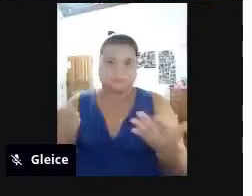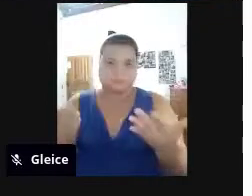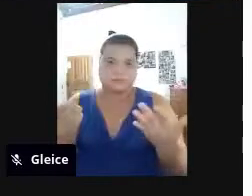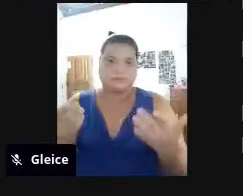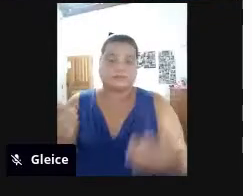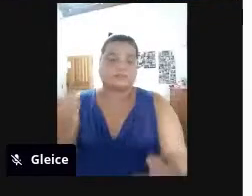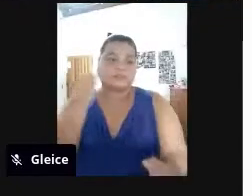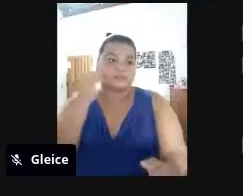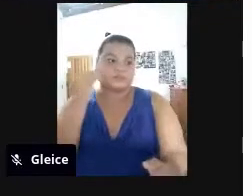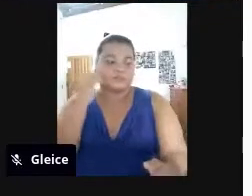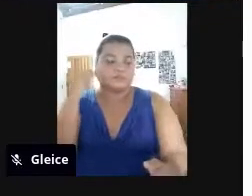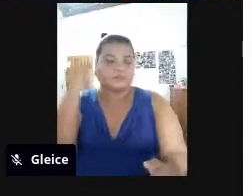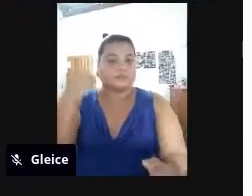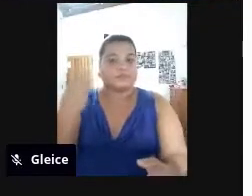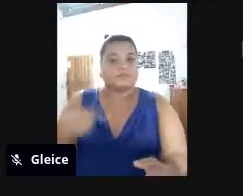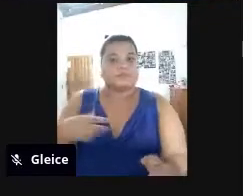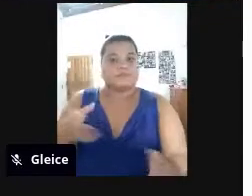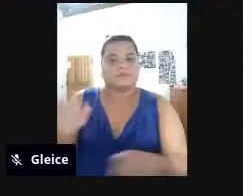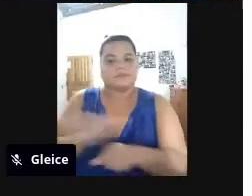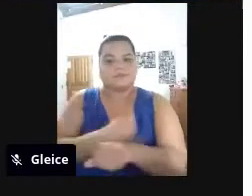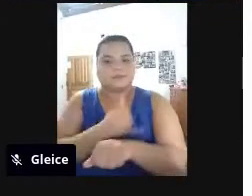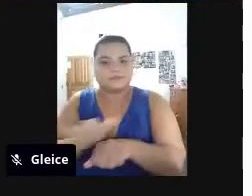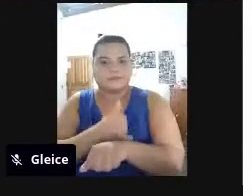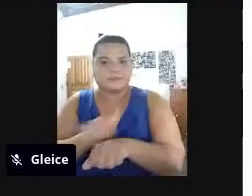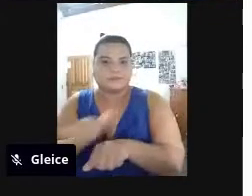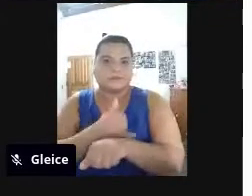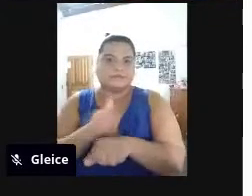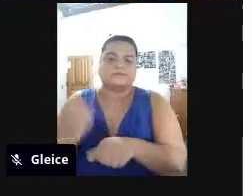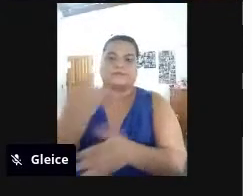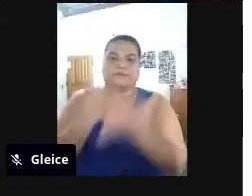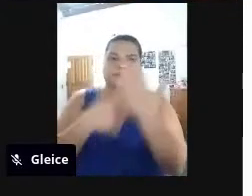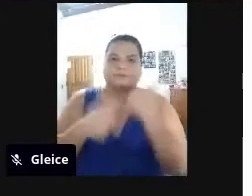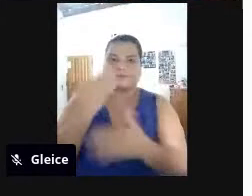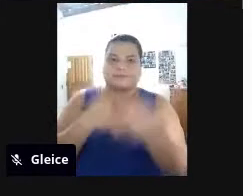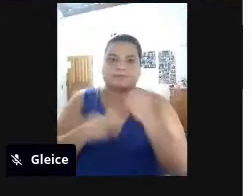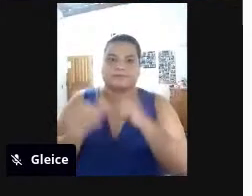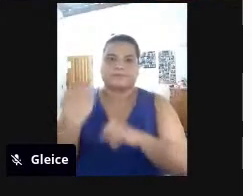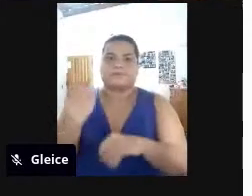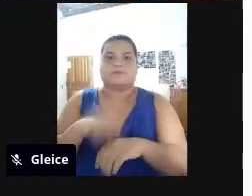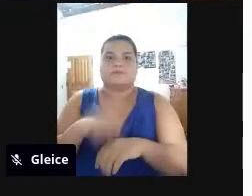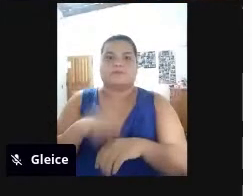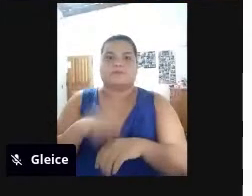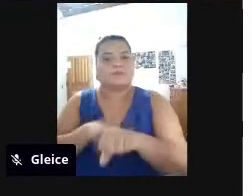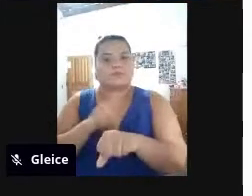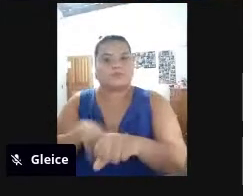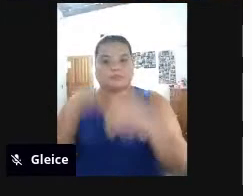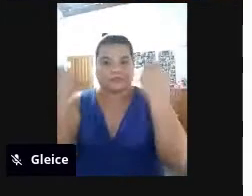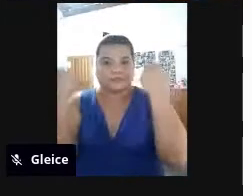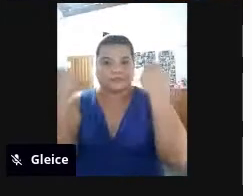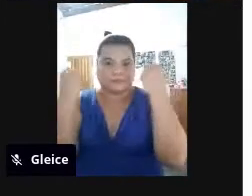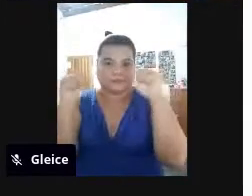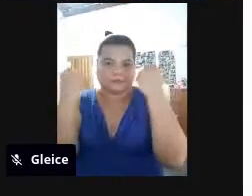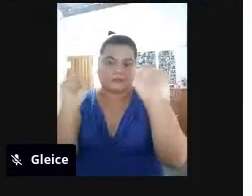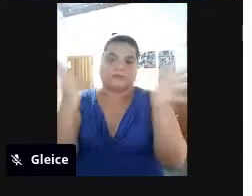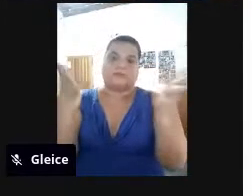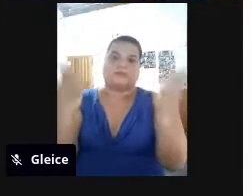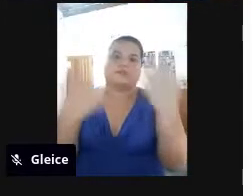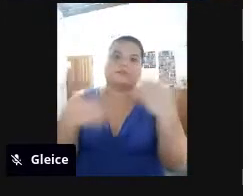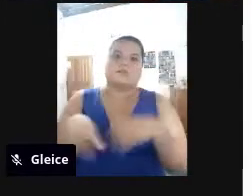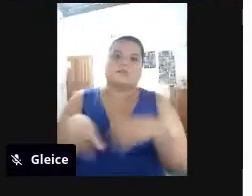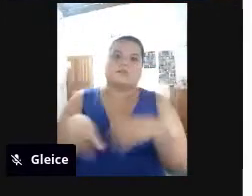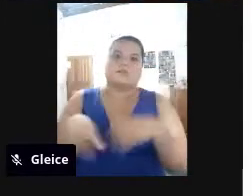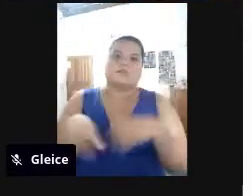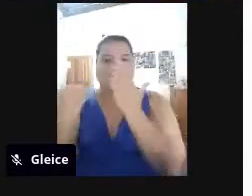algumas estratégias de alimentação durante todo o treino, que são a reposição com opções de carboidrato, temos barra